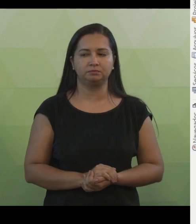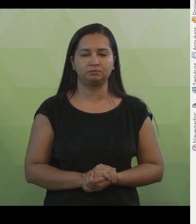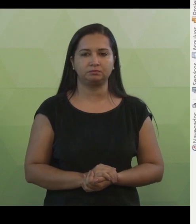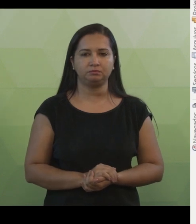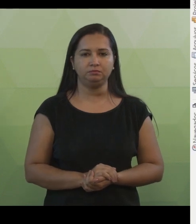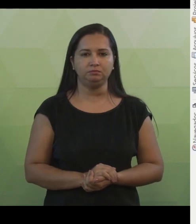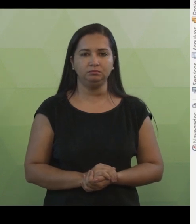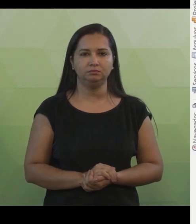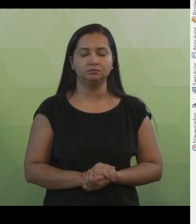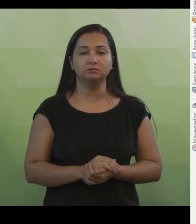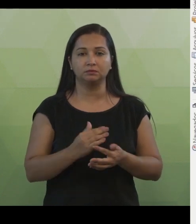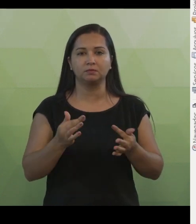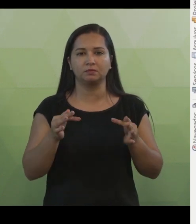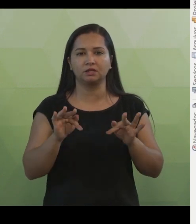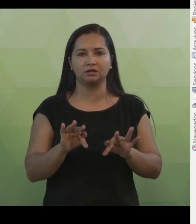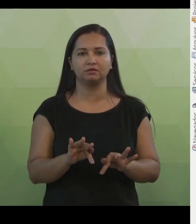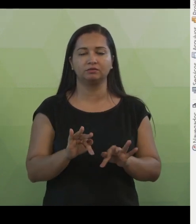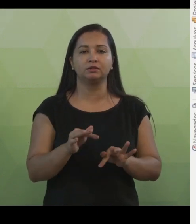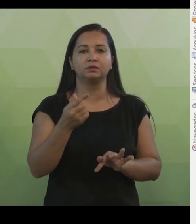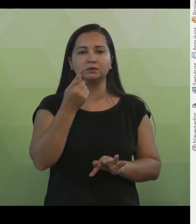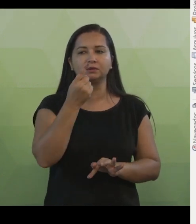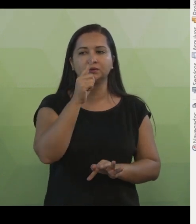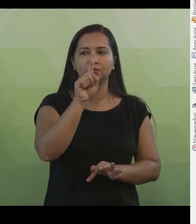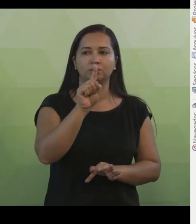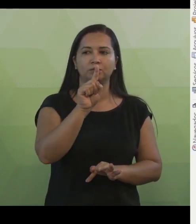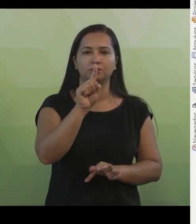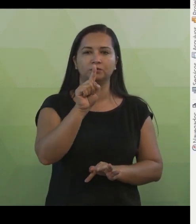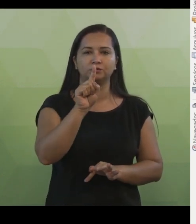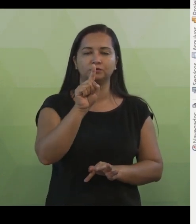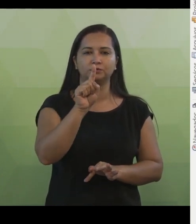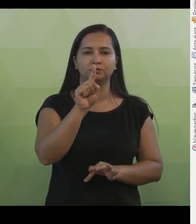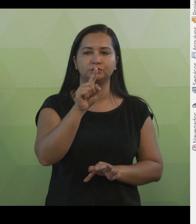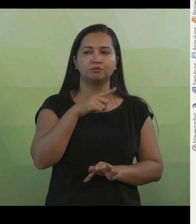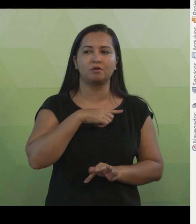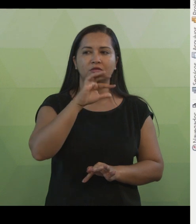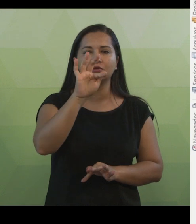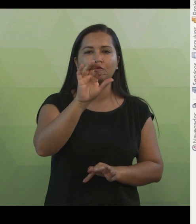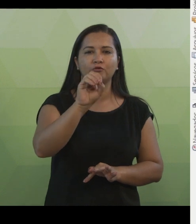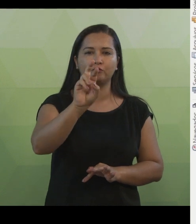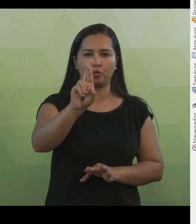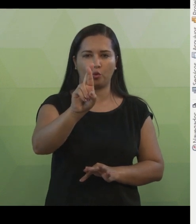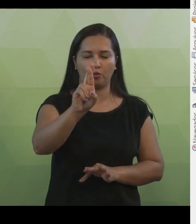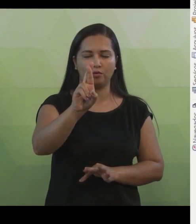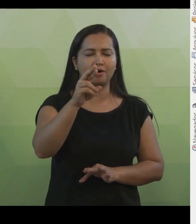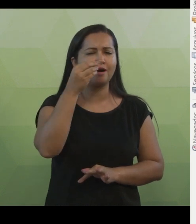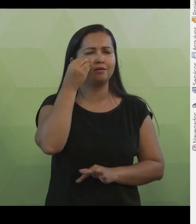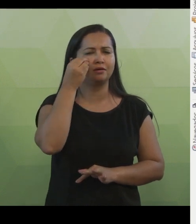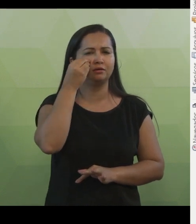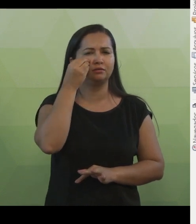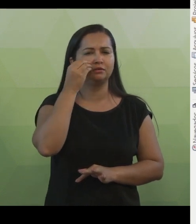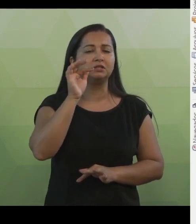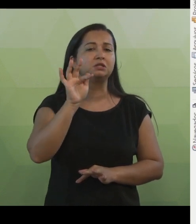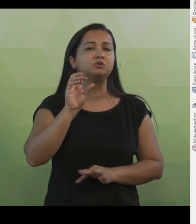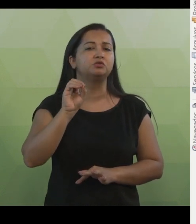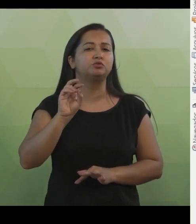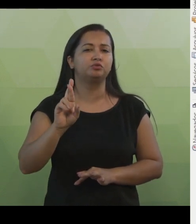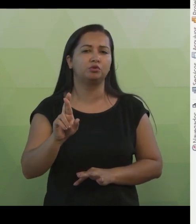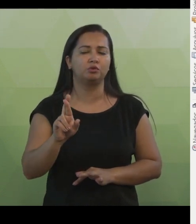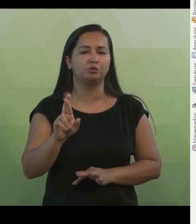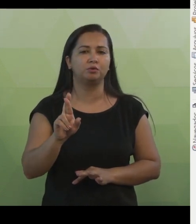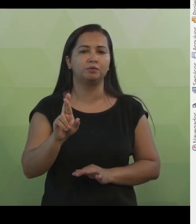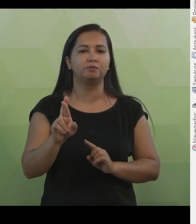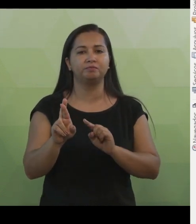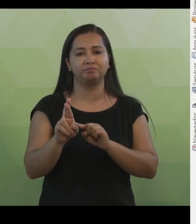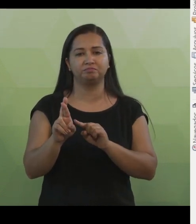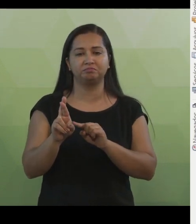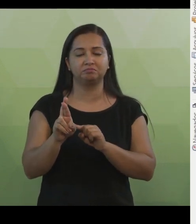aqui, na primeira execução, acabou aqui. E a segunda, novamente usando agora o do while,